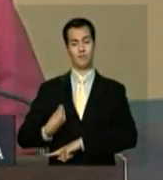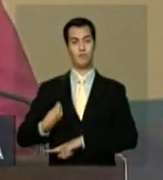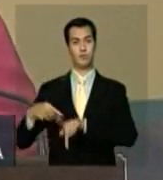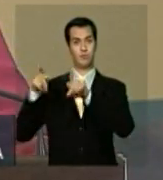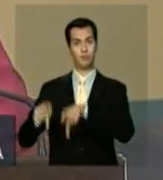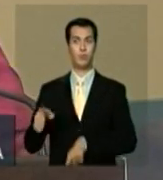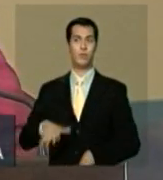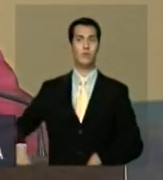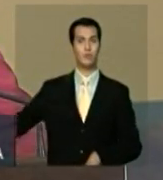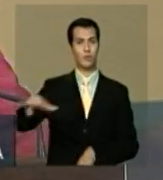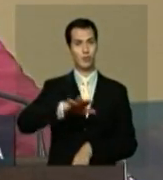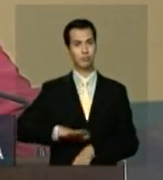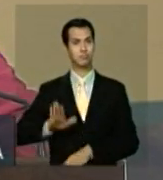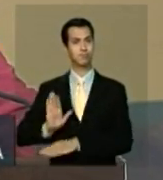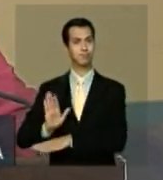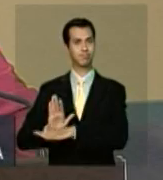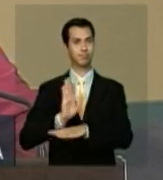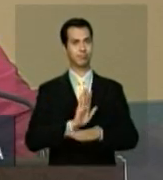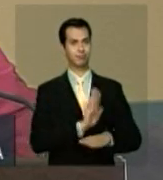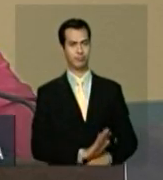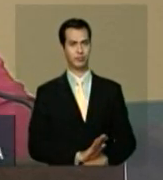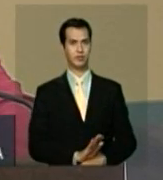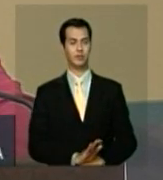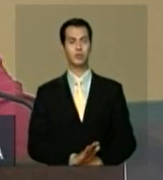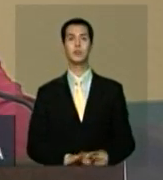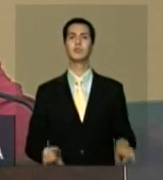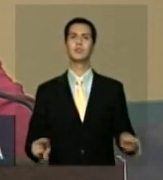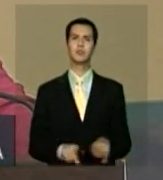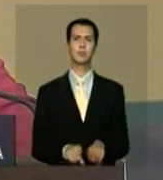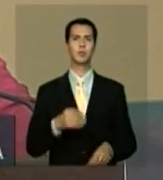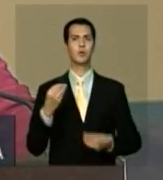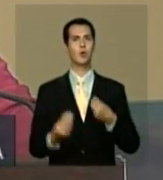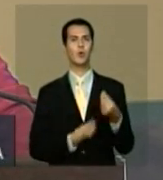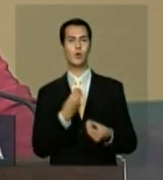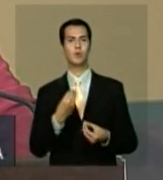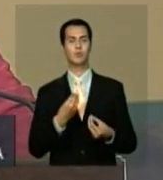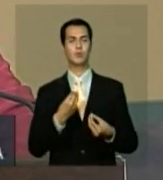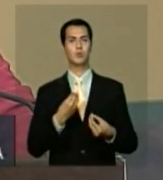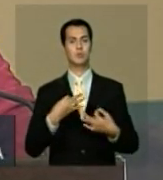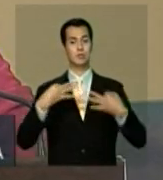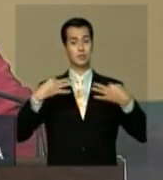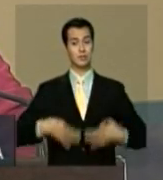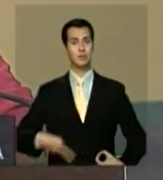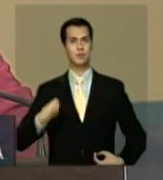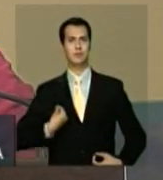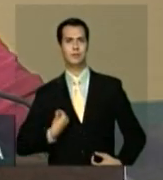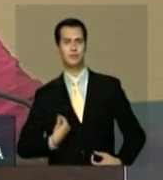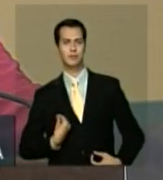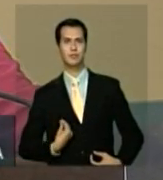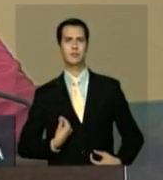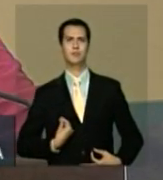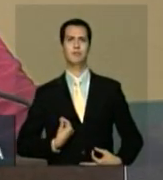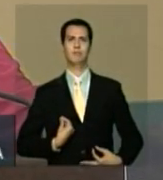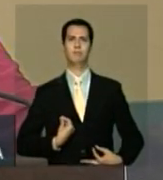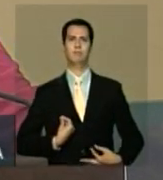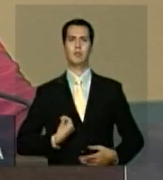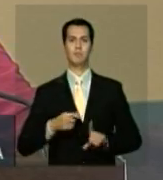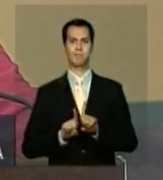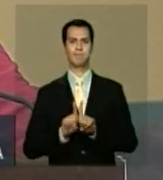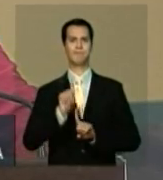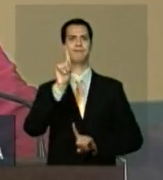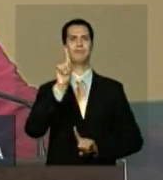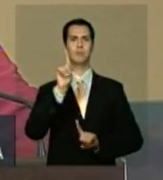sua população com os índices de dignidade e de garantia de oportunidades